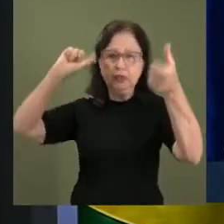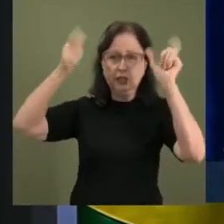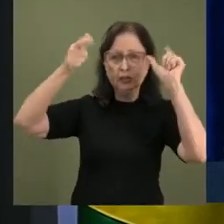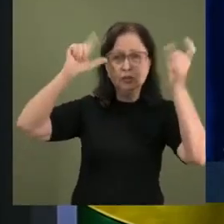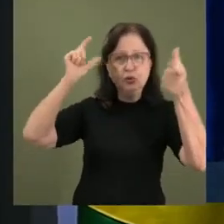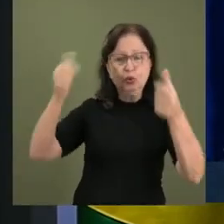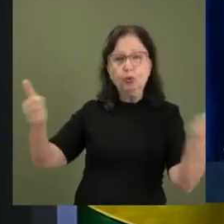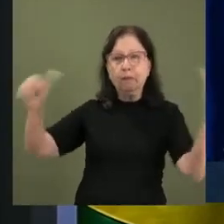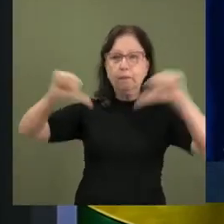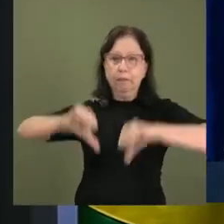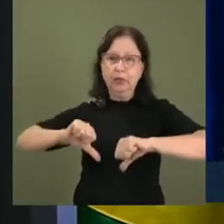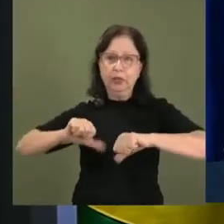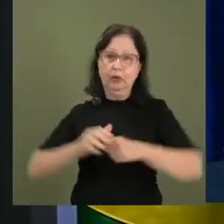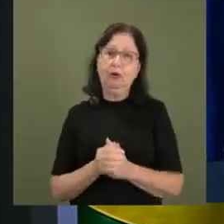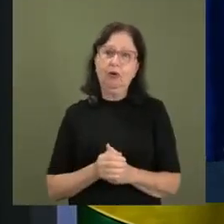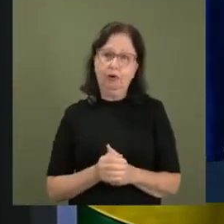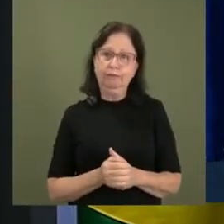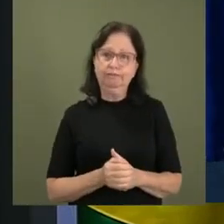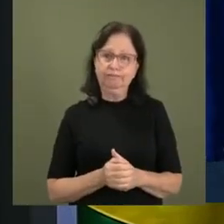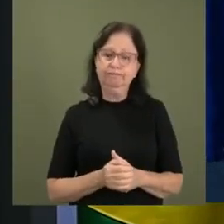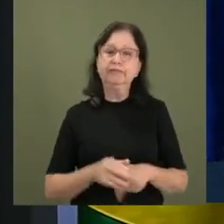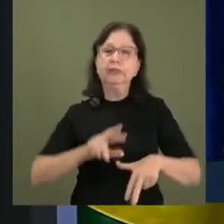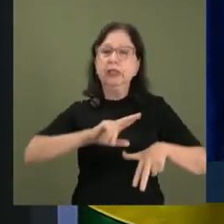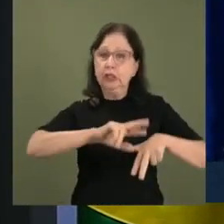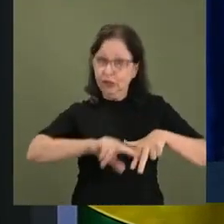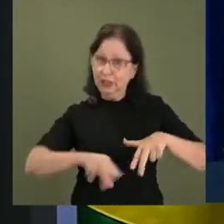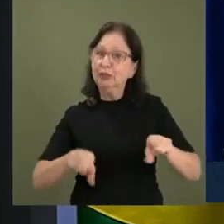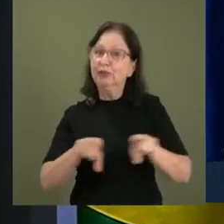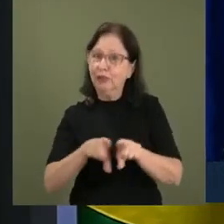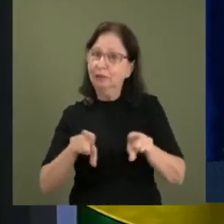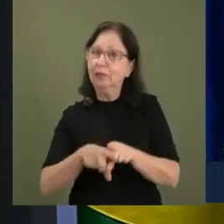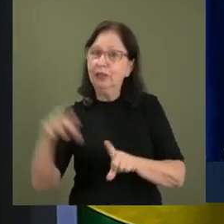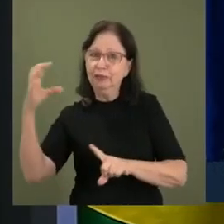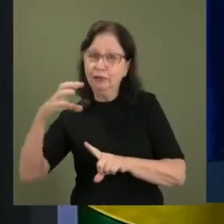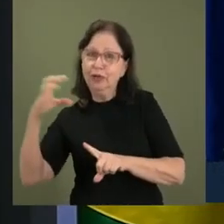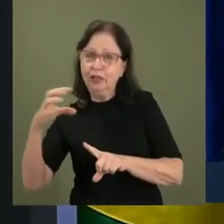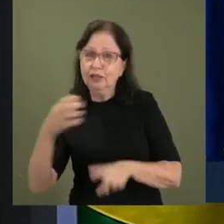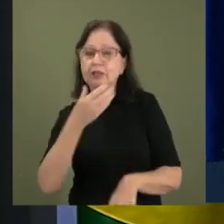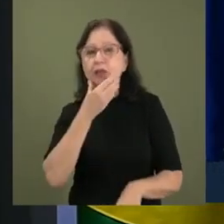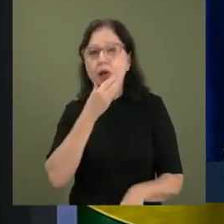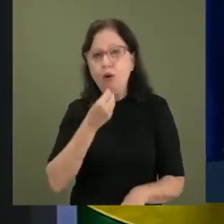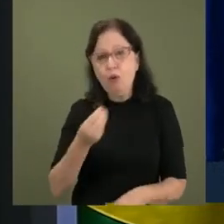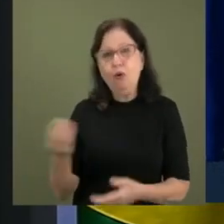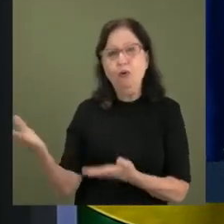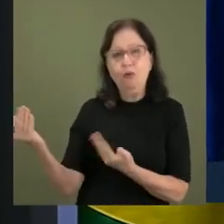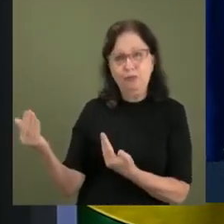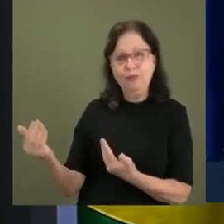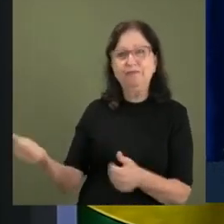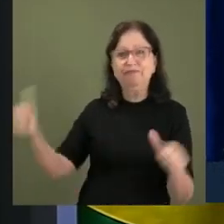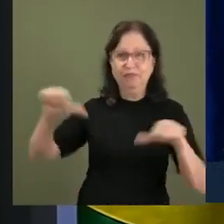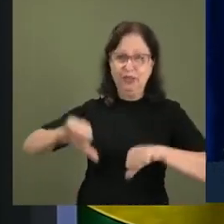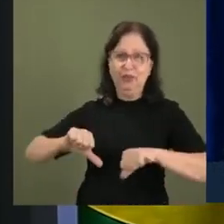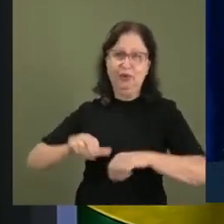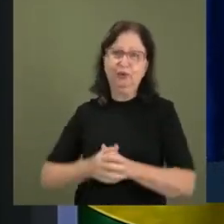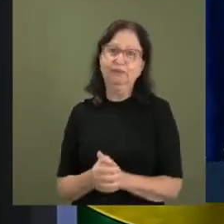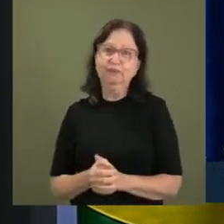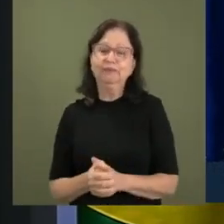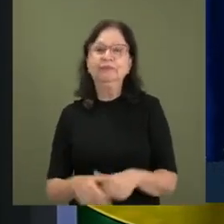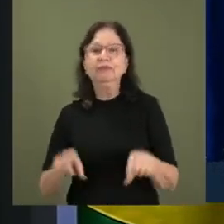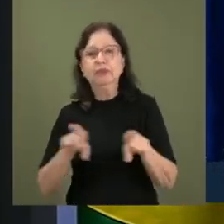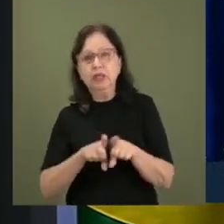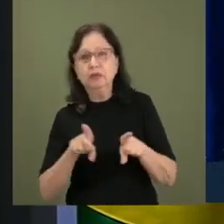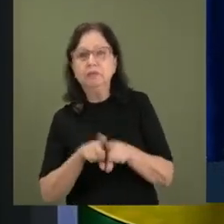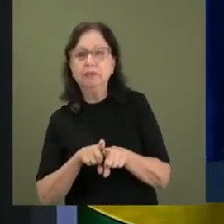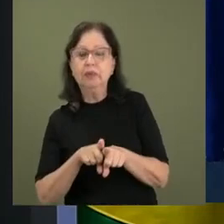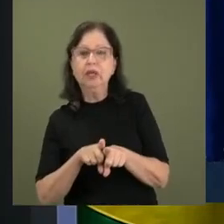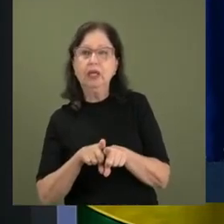então, meninos que começam a jogar entre 12 e 17 anos, eles têm uma maior probabilidade de desenvolver jogo patológico. E quanto está nos